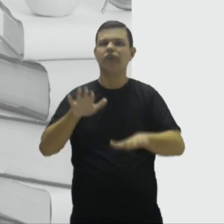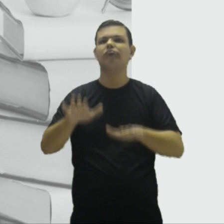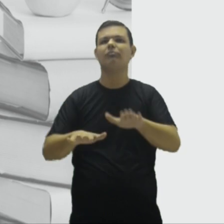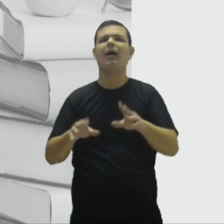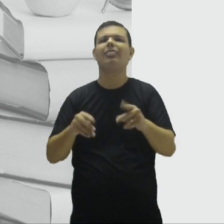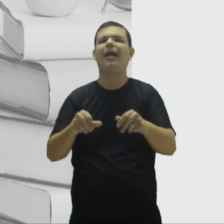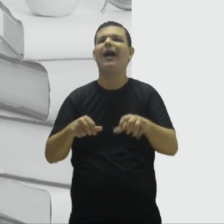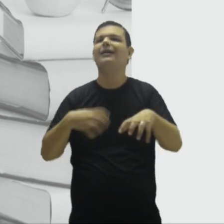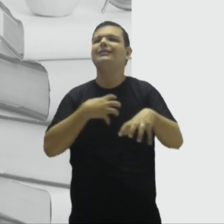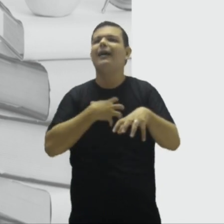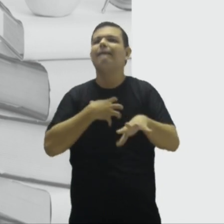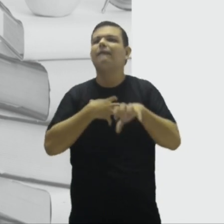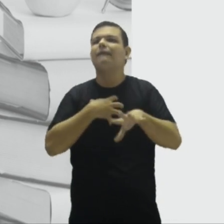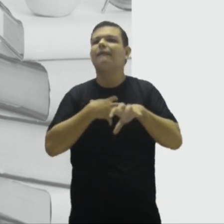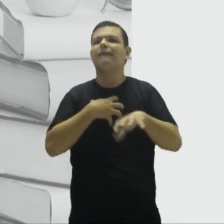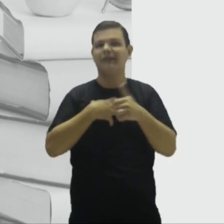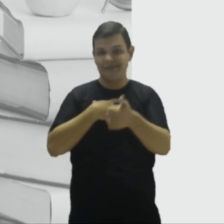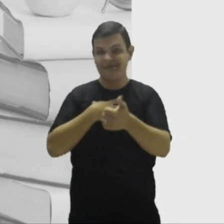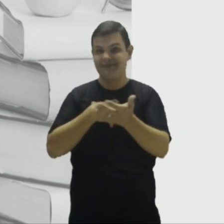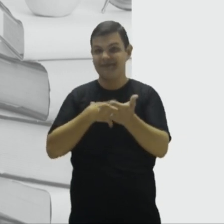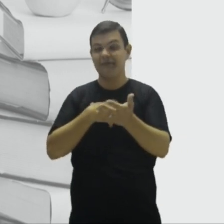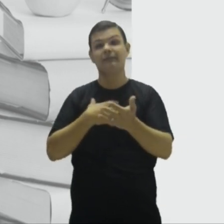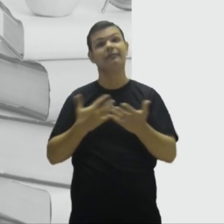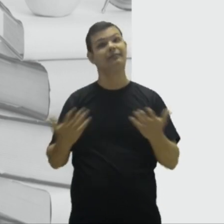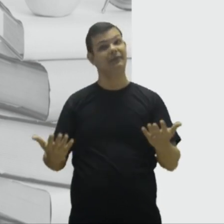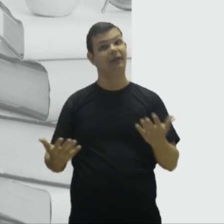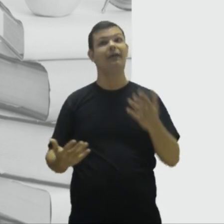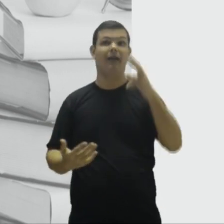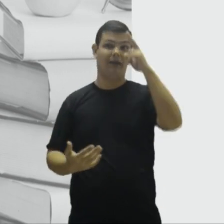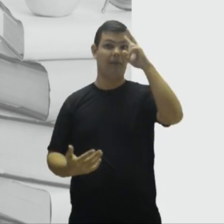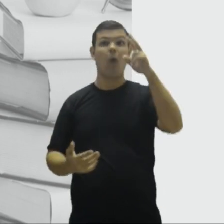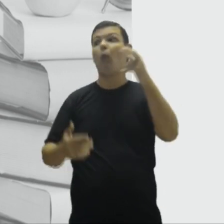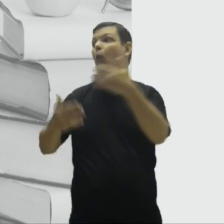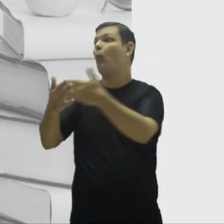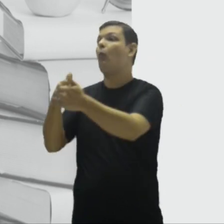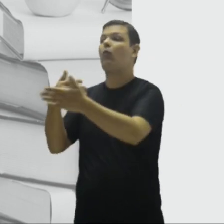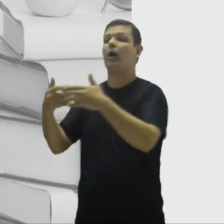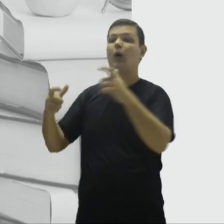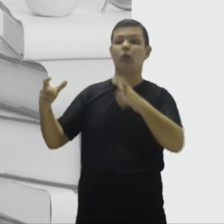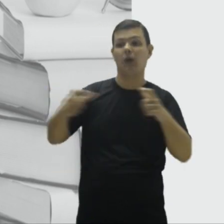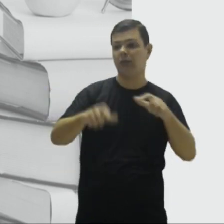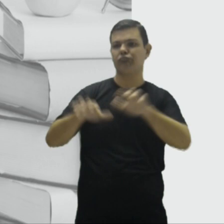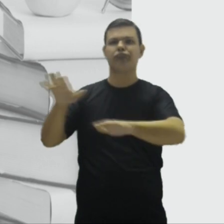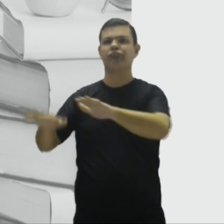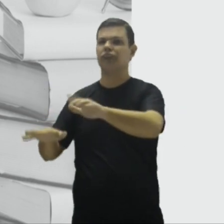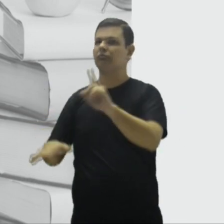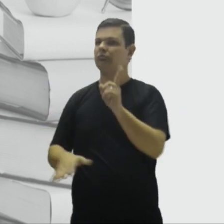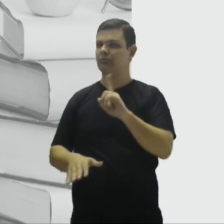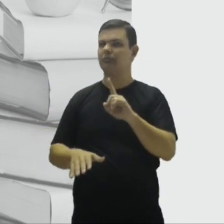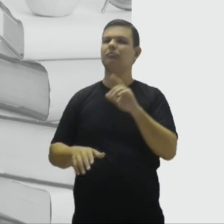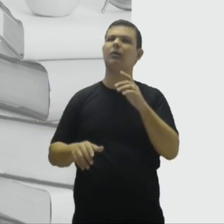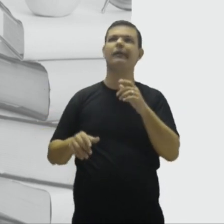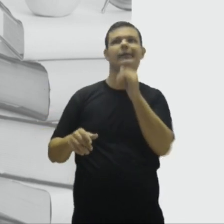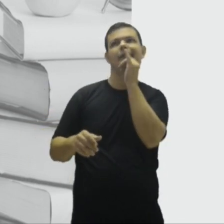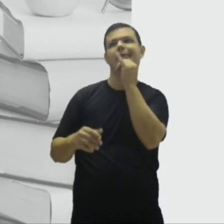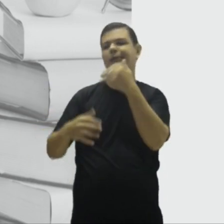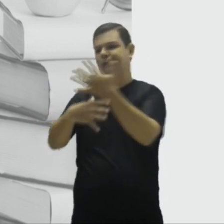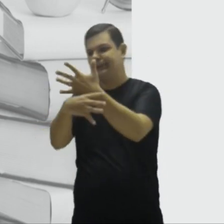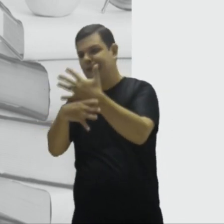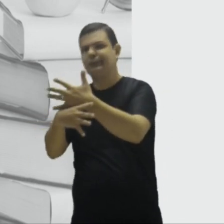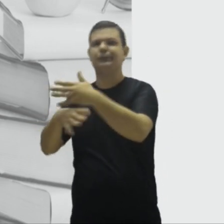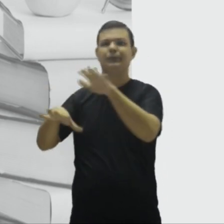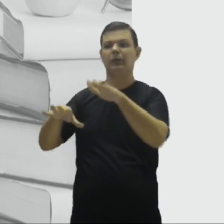na terra, sentir o chão. Mas lembrem, e não é em todo lugar que você pode também fazer isso. Nas áreas urbanas, o cuidado de